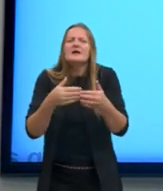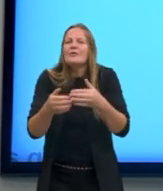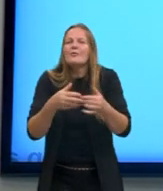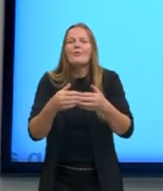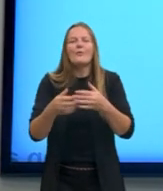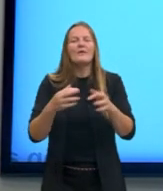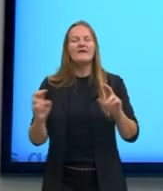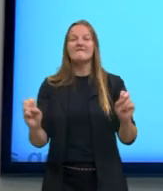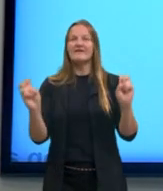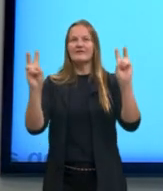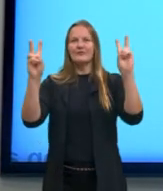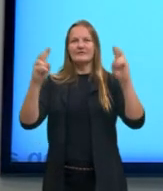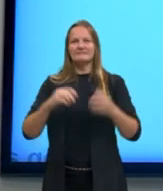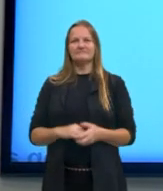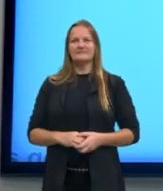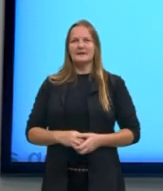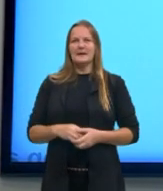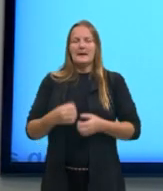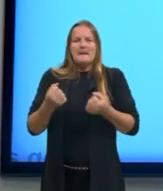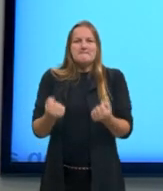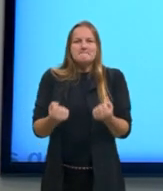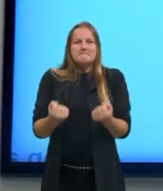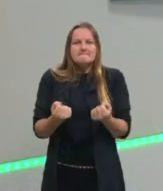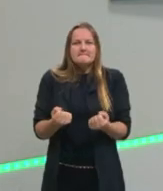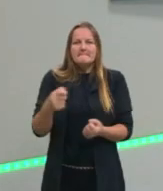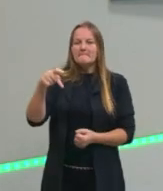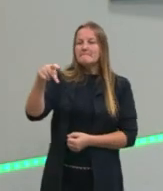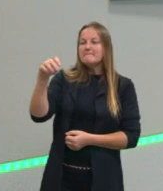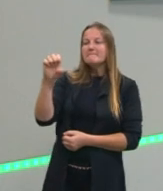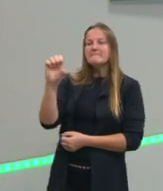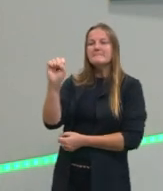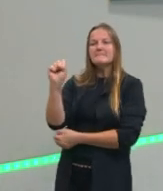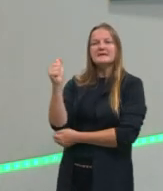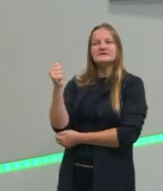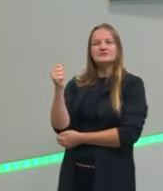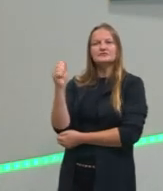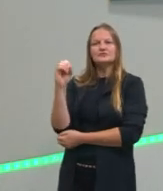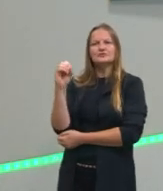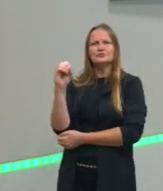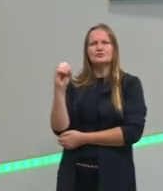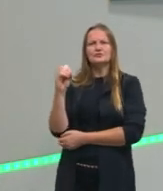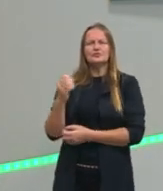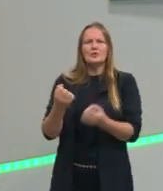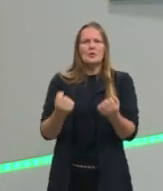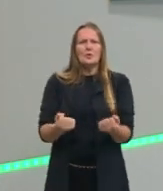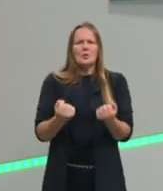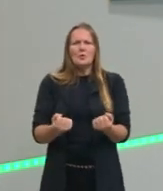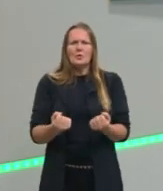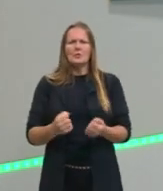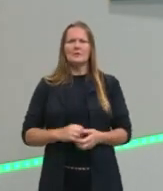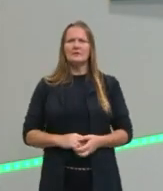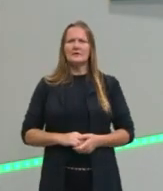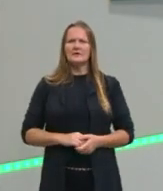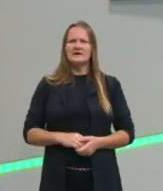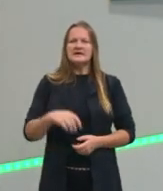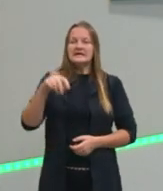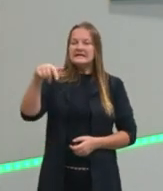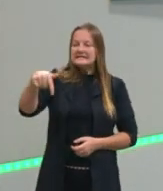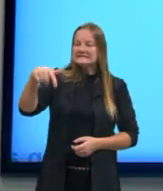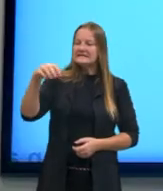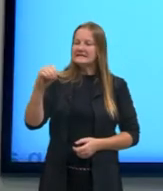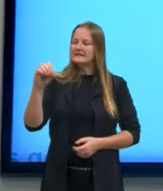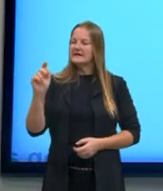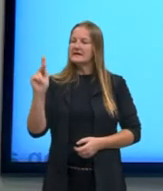né pesar na física não tem relação né com essa unidade de medida aqui né 70